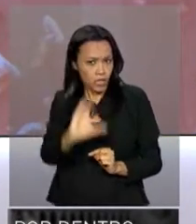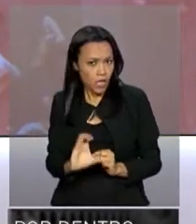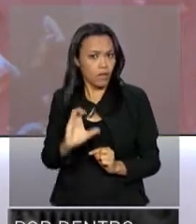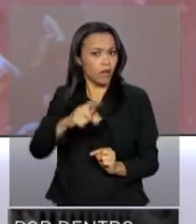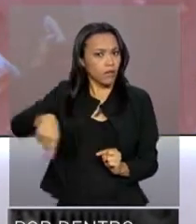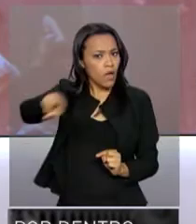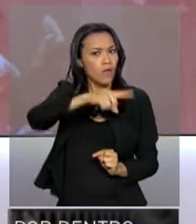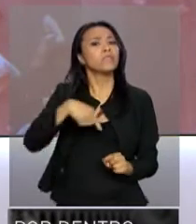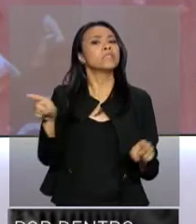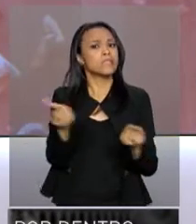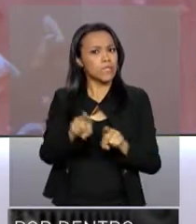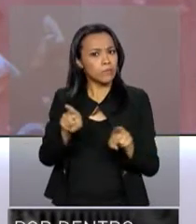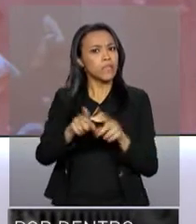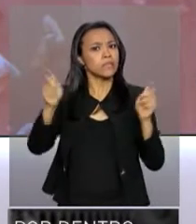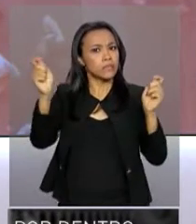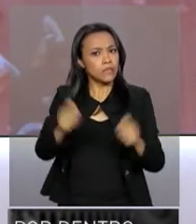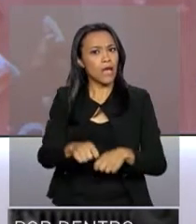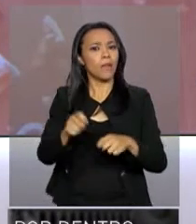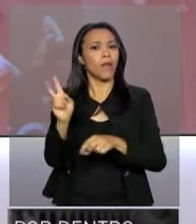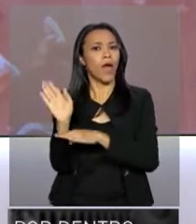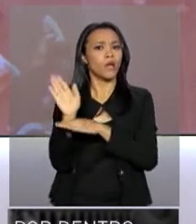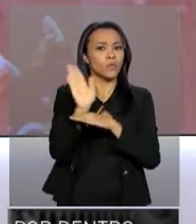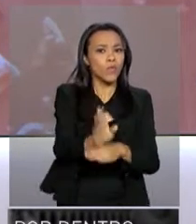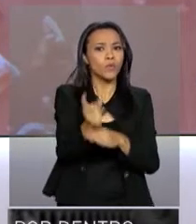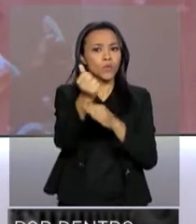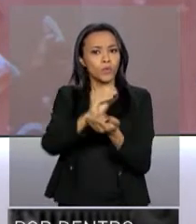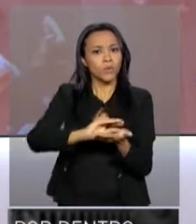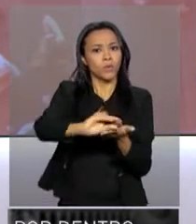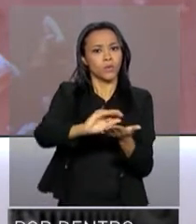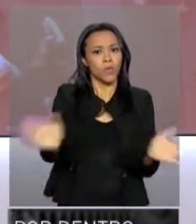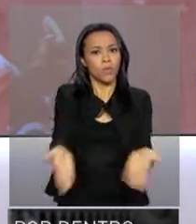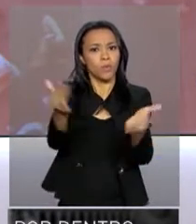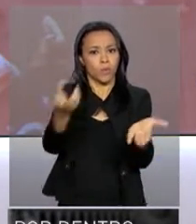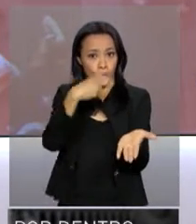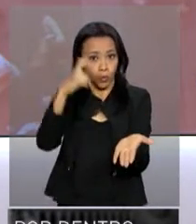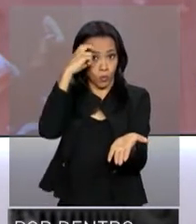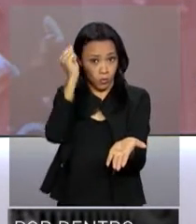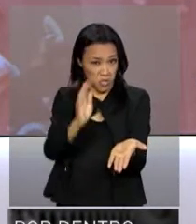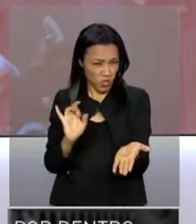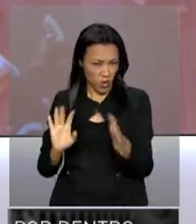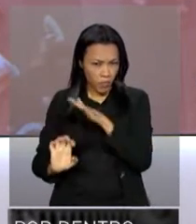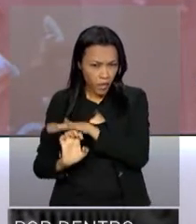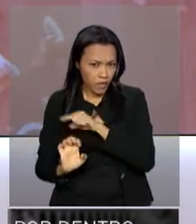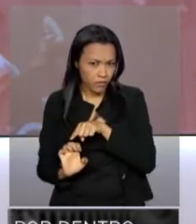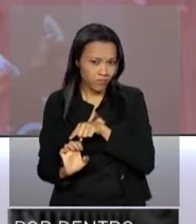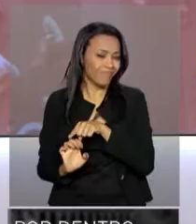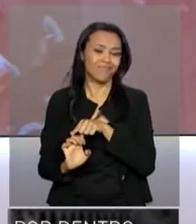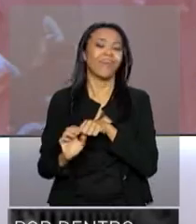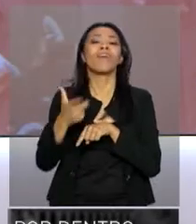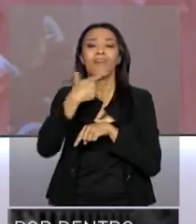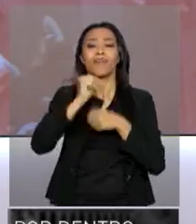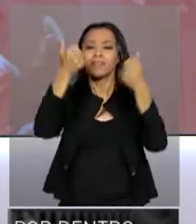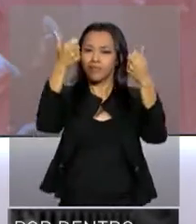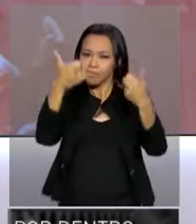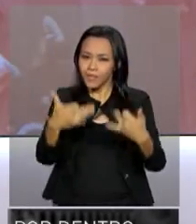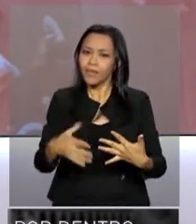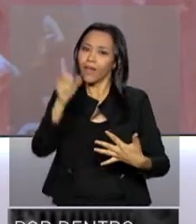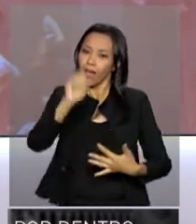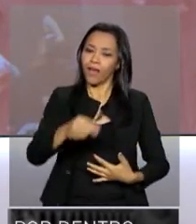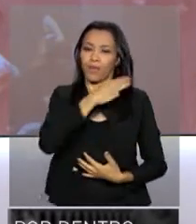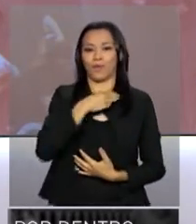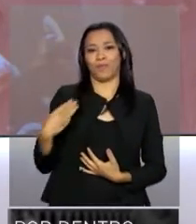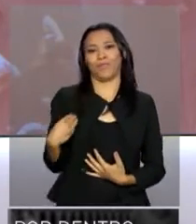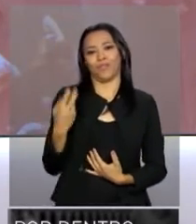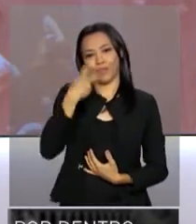comum também pode ajudar a financiar a cultura no Brasil e não apenas as empresas? Quem esclarece para a gente é o ministro da